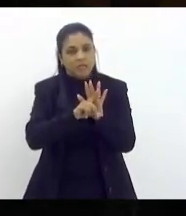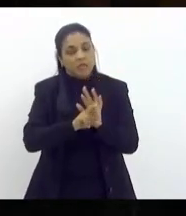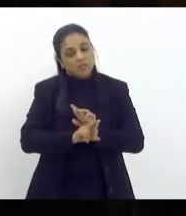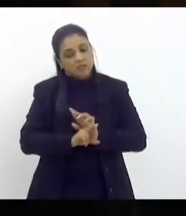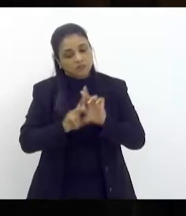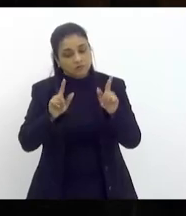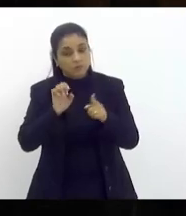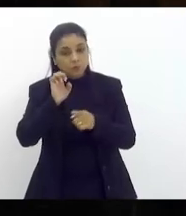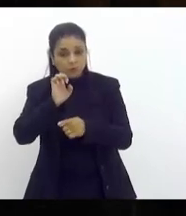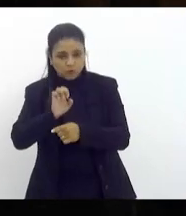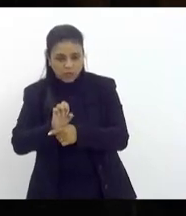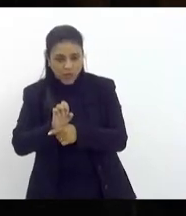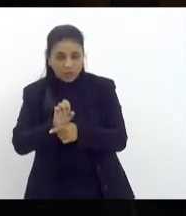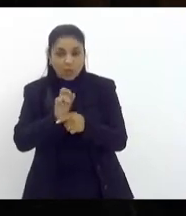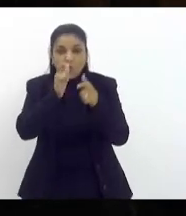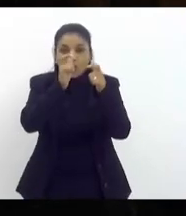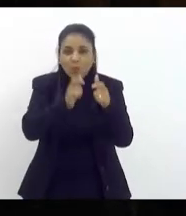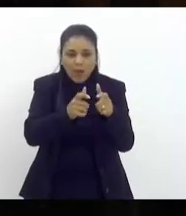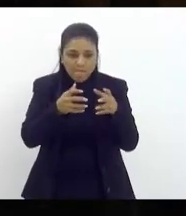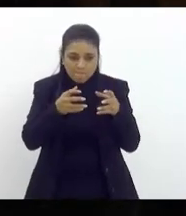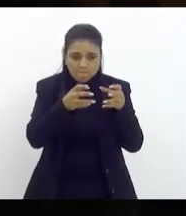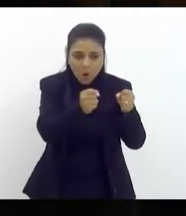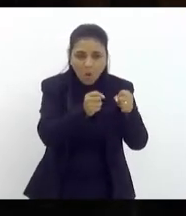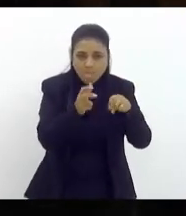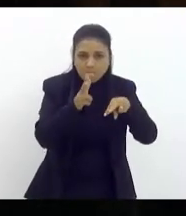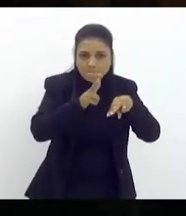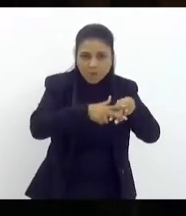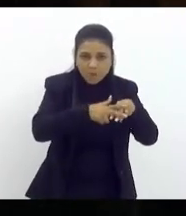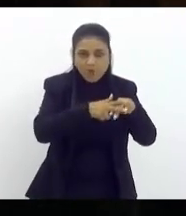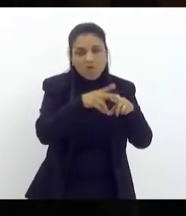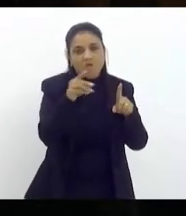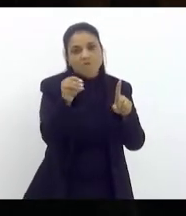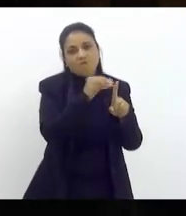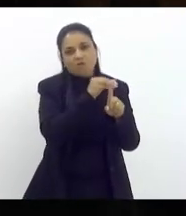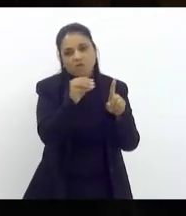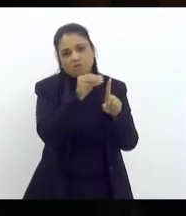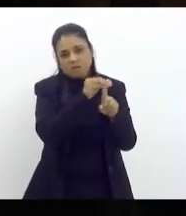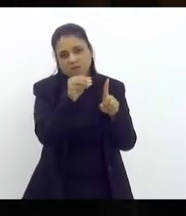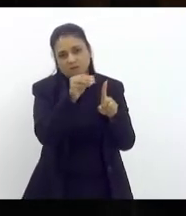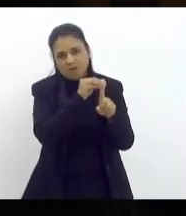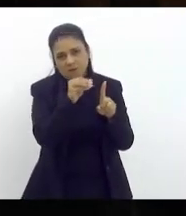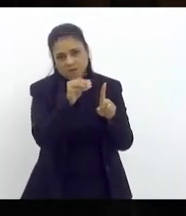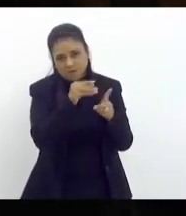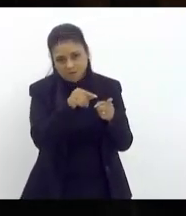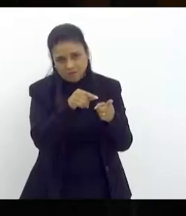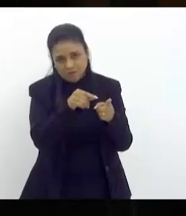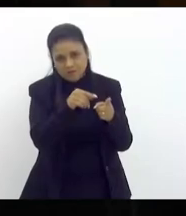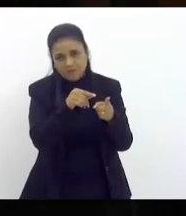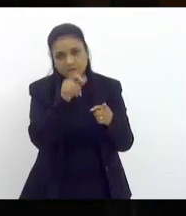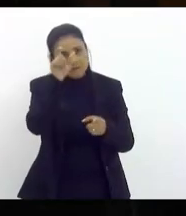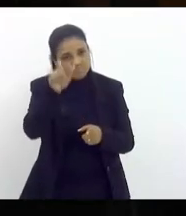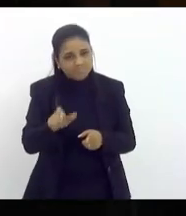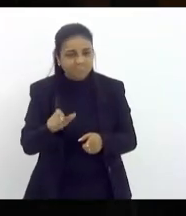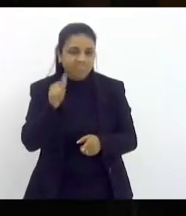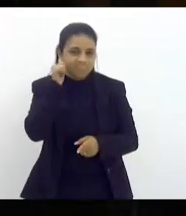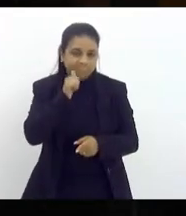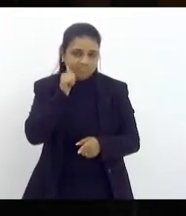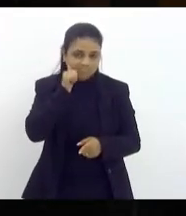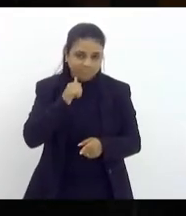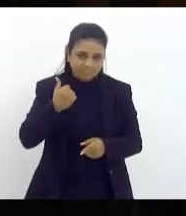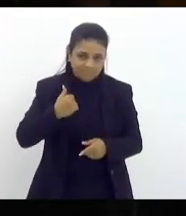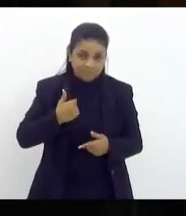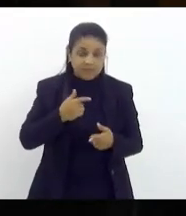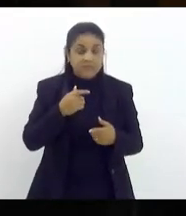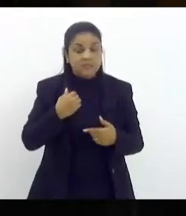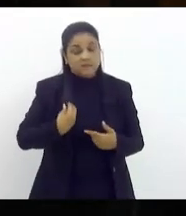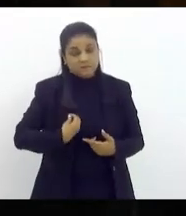lugar mas um lugar de tortura mais um lugar de vulnerabilização da vida dessas mulheres e dessas adolescentes Então